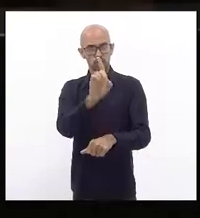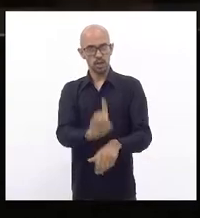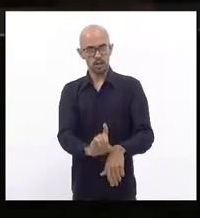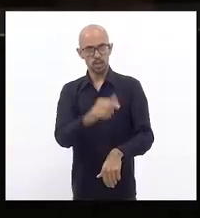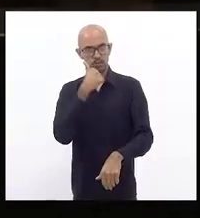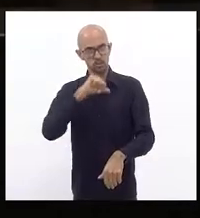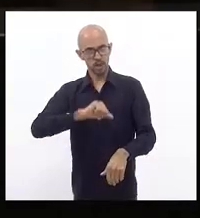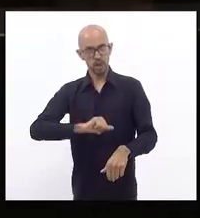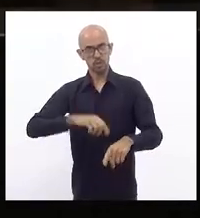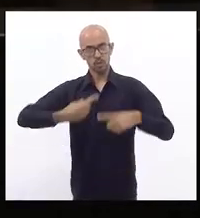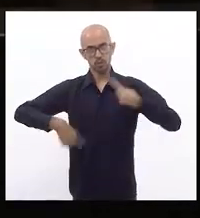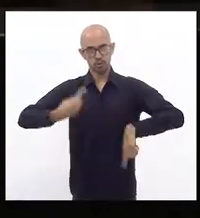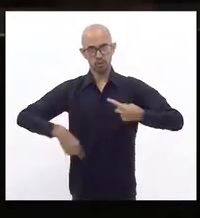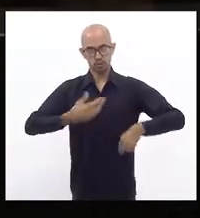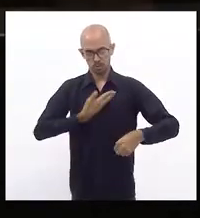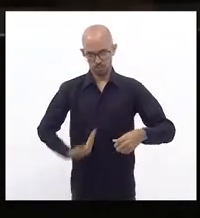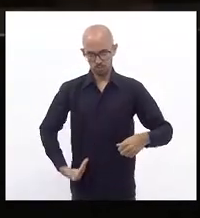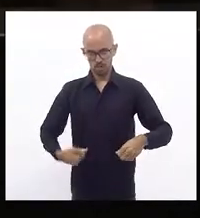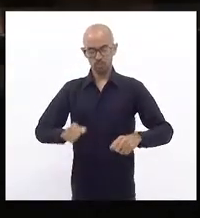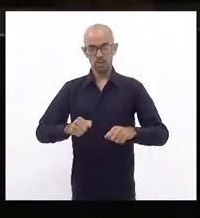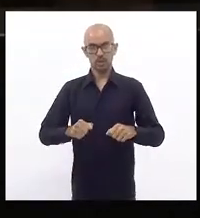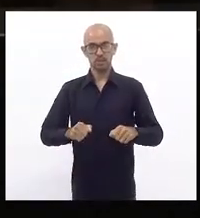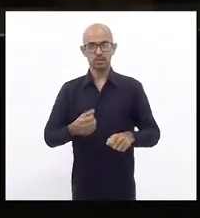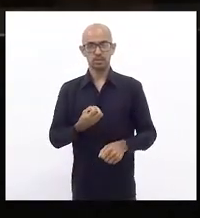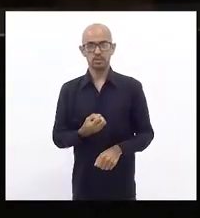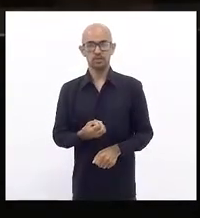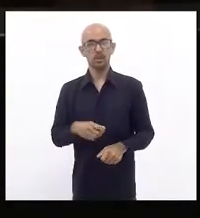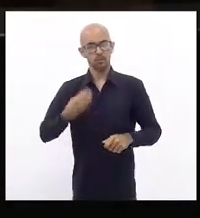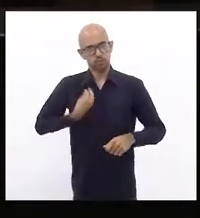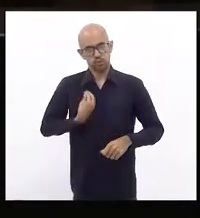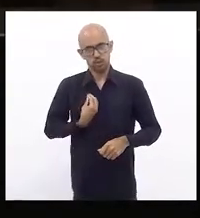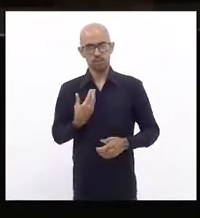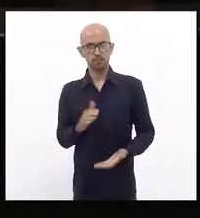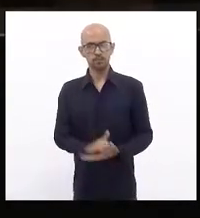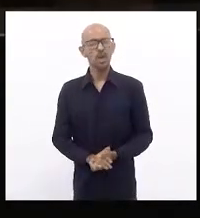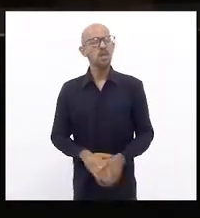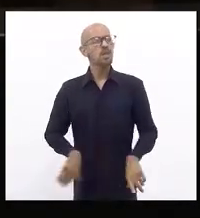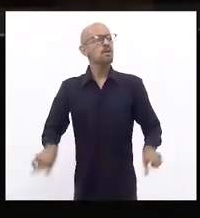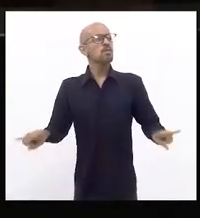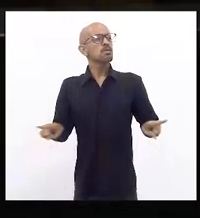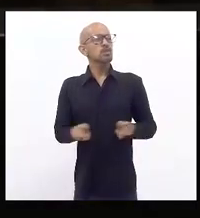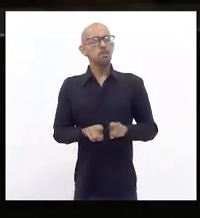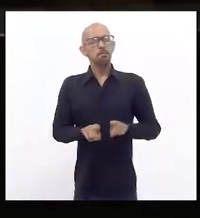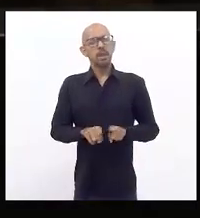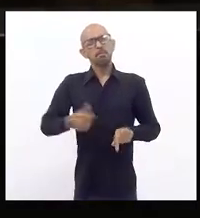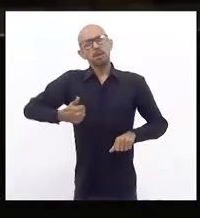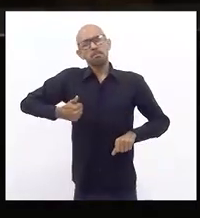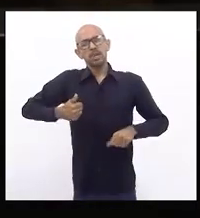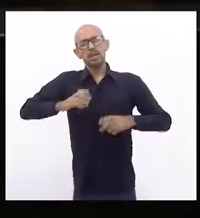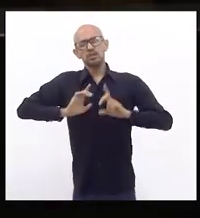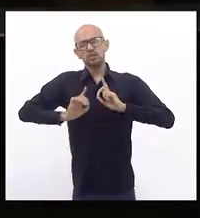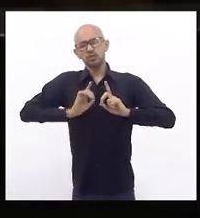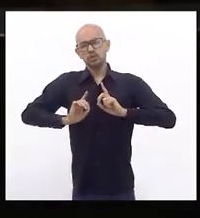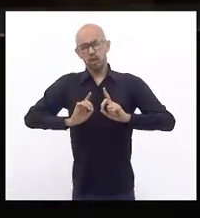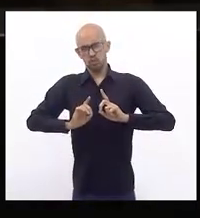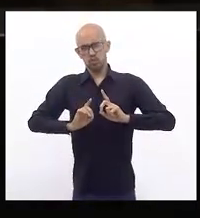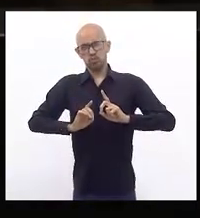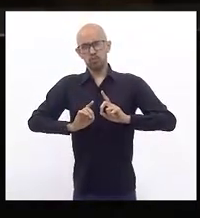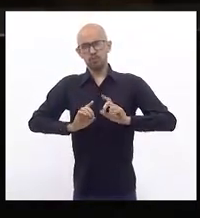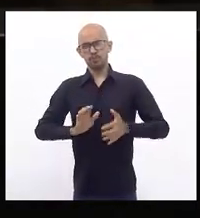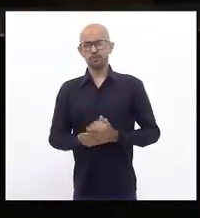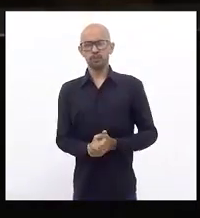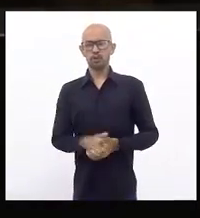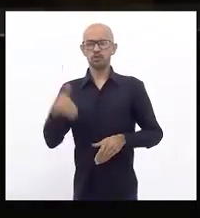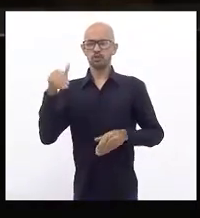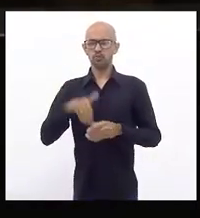efetiva para que isso aconteça. E também, né, em primeira discussão aqui, já com o nosso